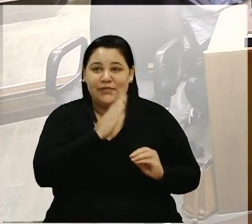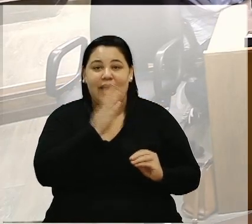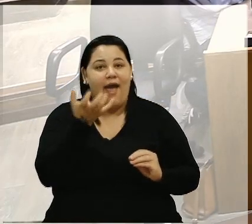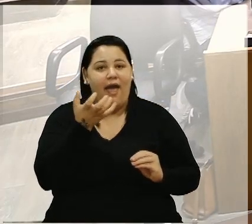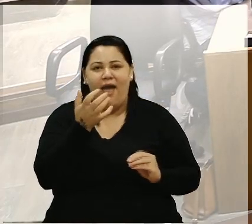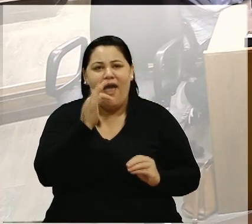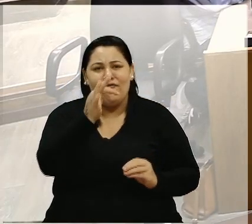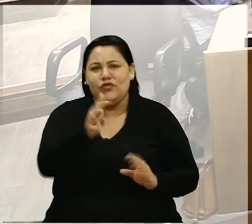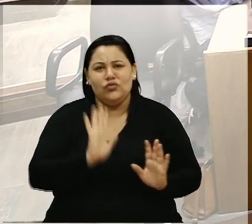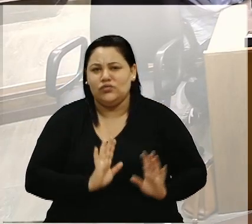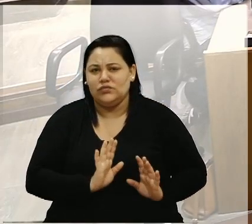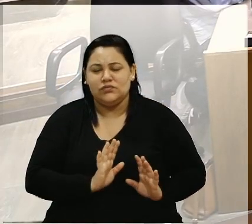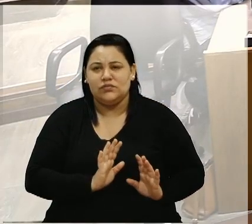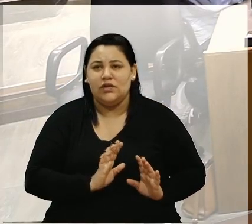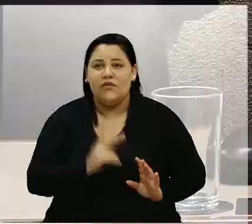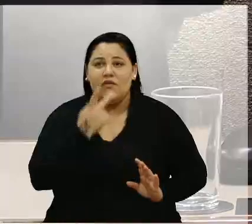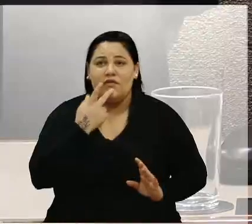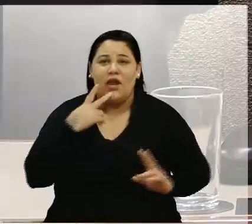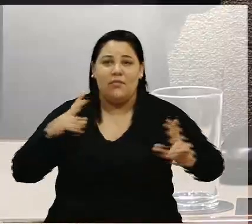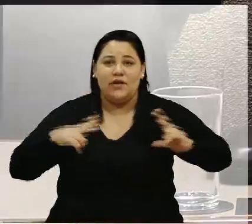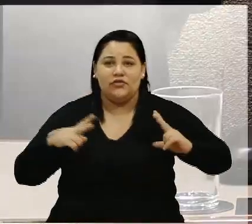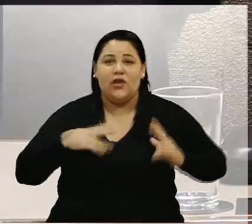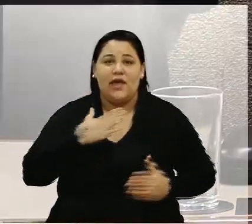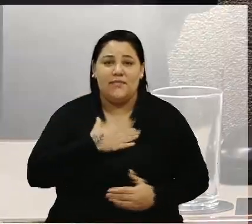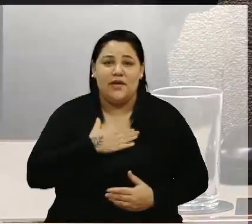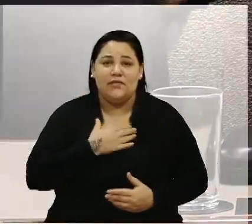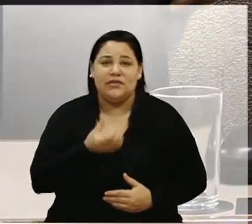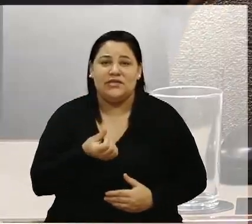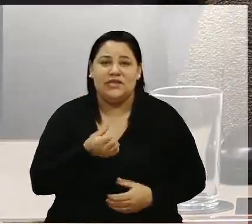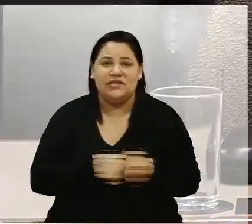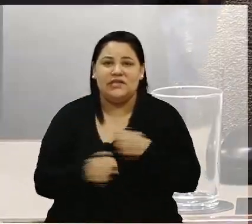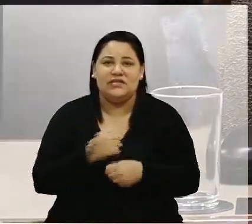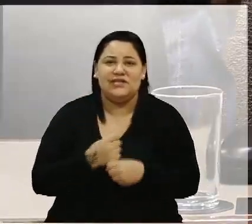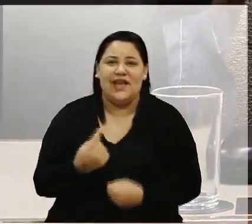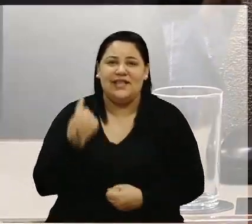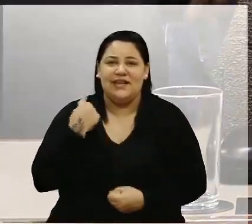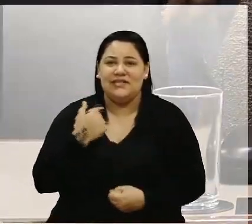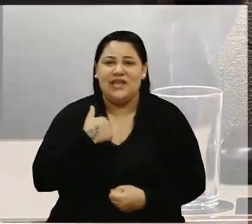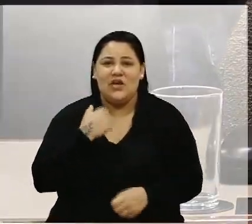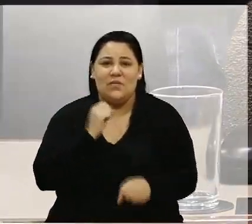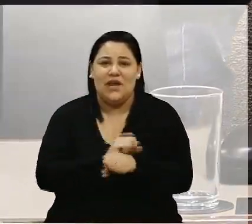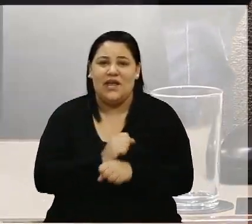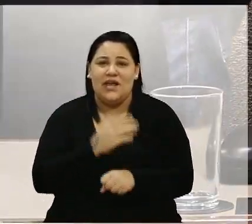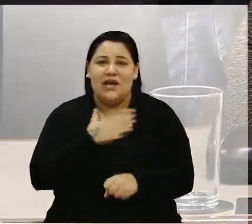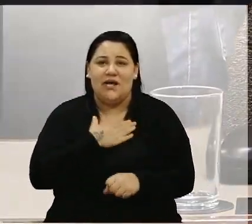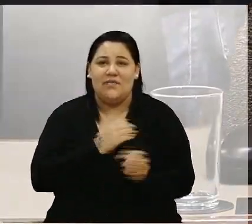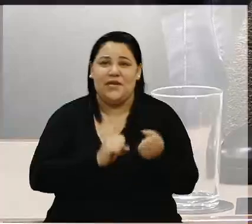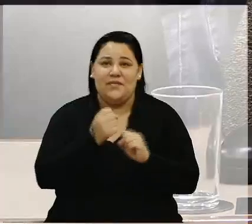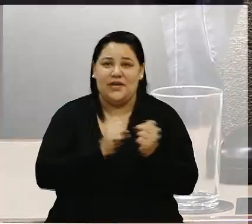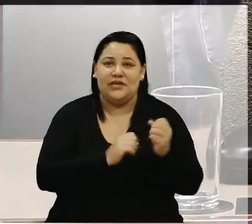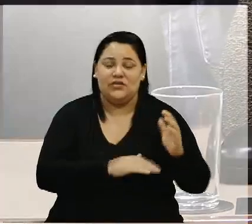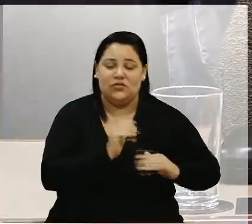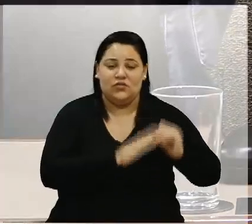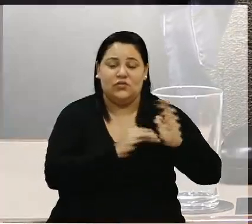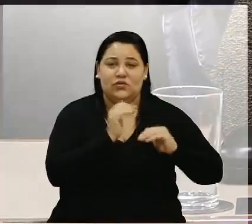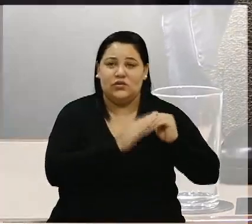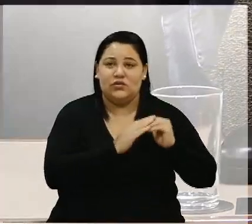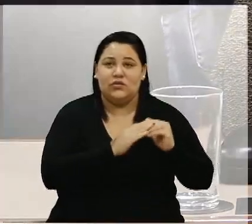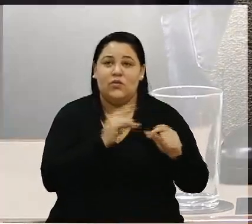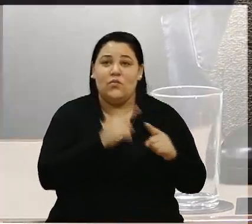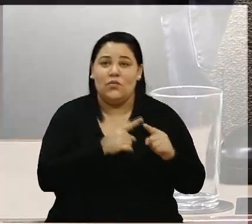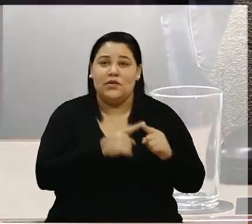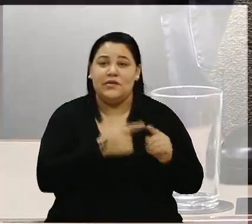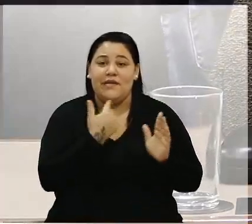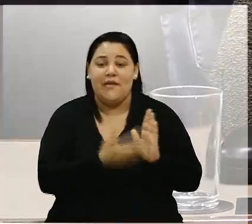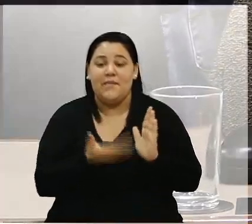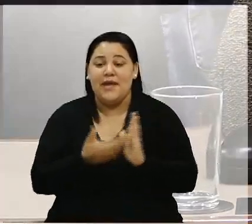uma questão particular minha, né, que há uns 6 anos atrás eu parei com a minha empresa de construção porque eu estava perdendo as